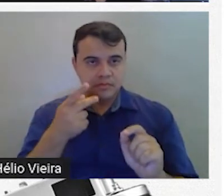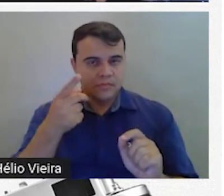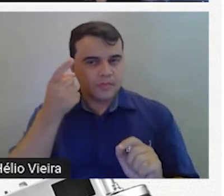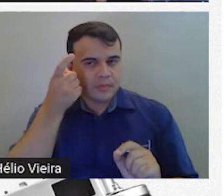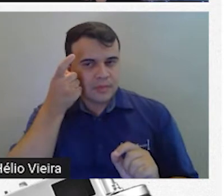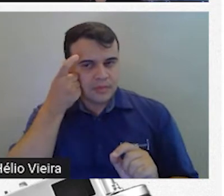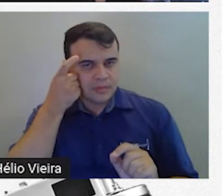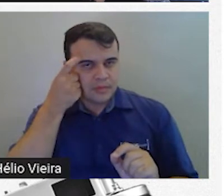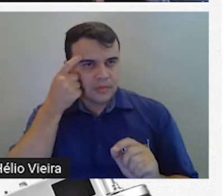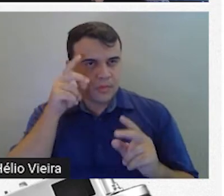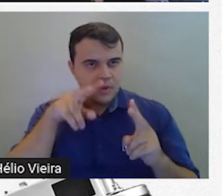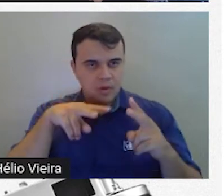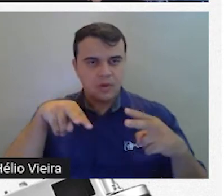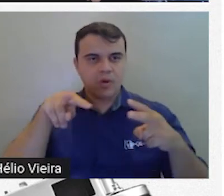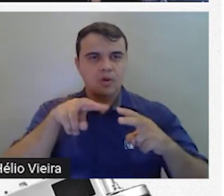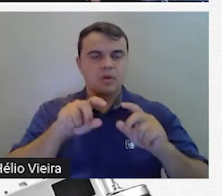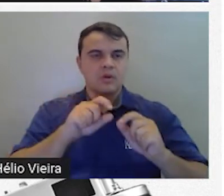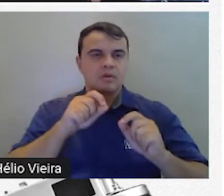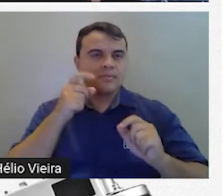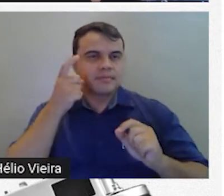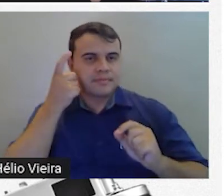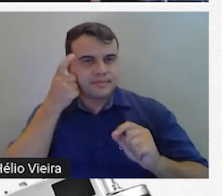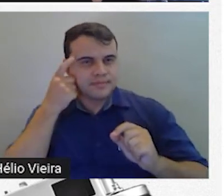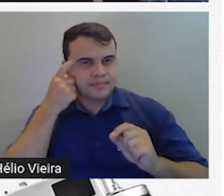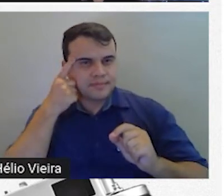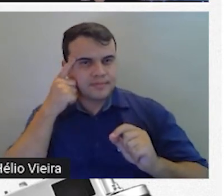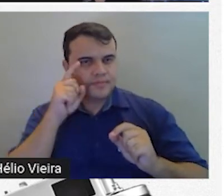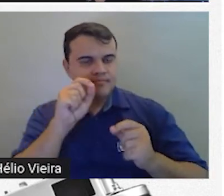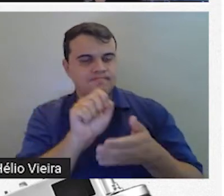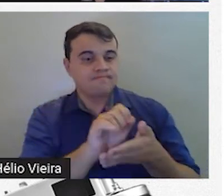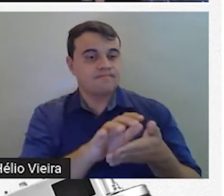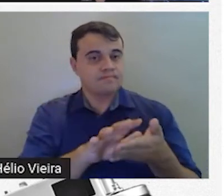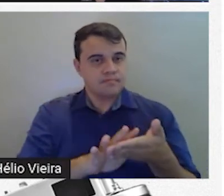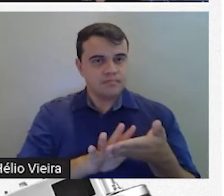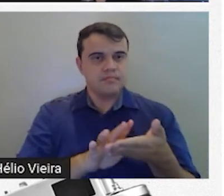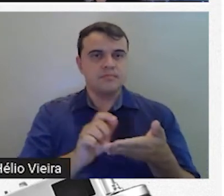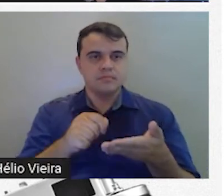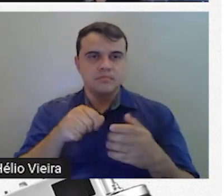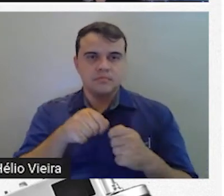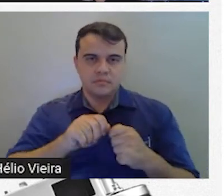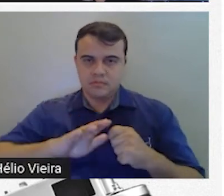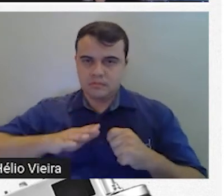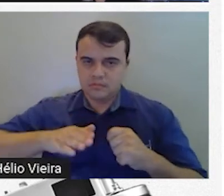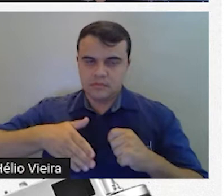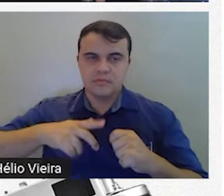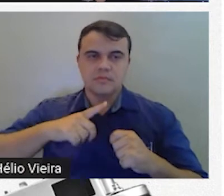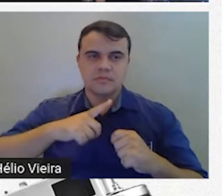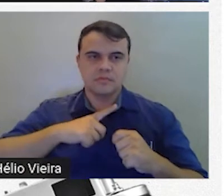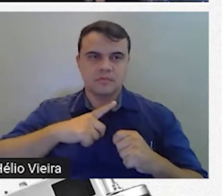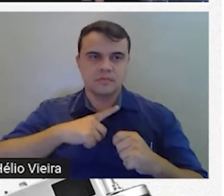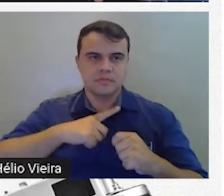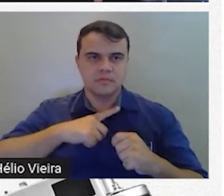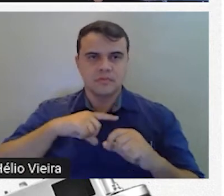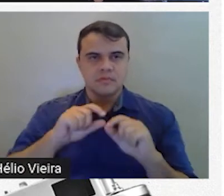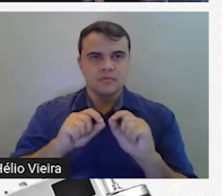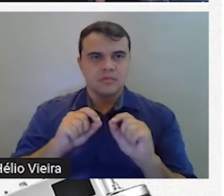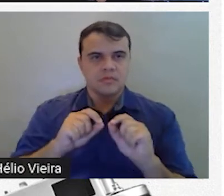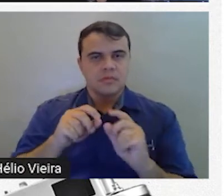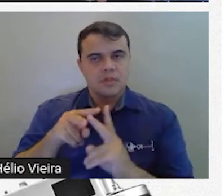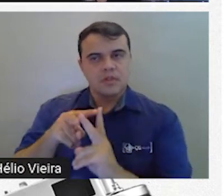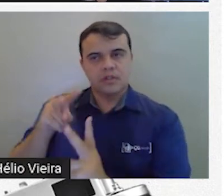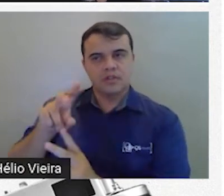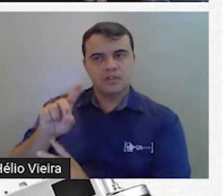pensar, né, nesse olhar, pensando uma atividade que já, né, mais